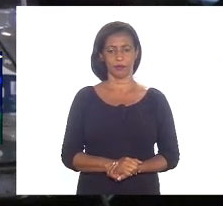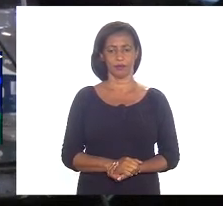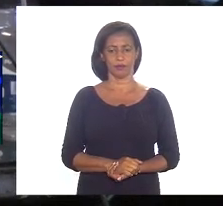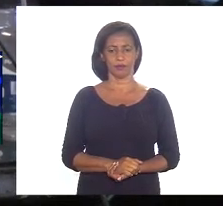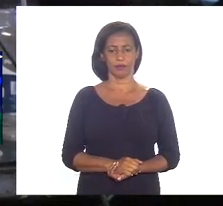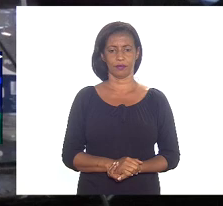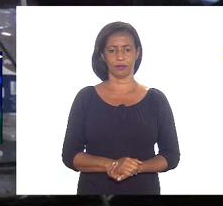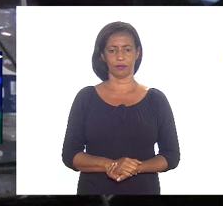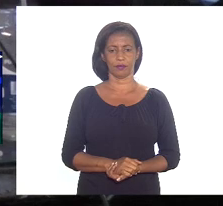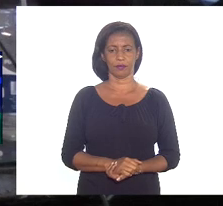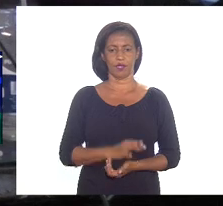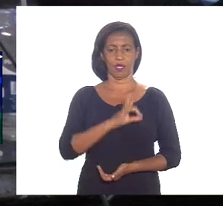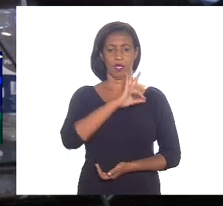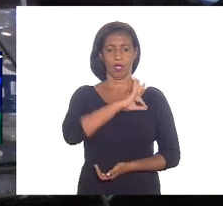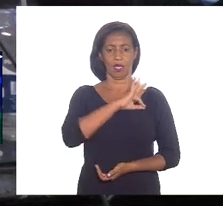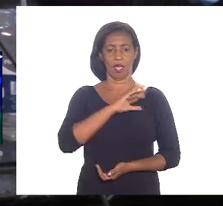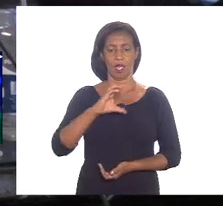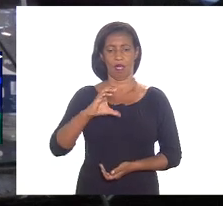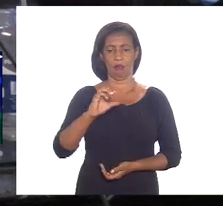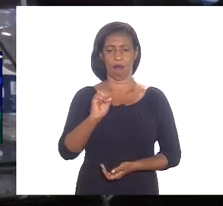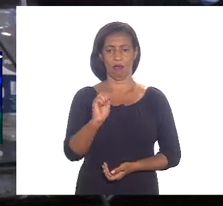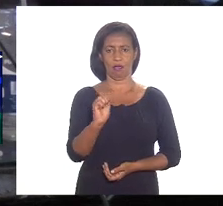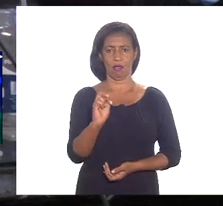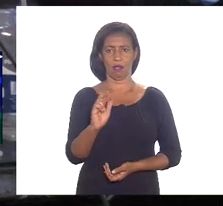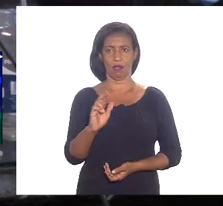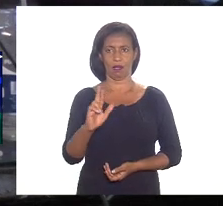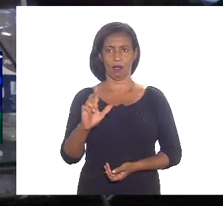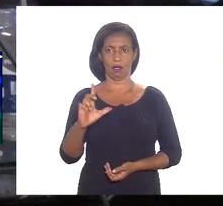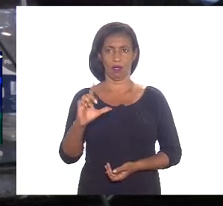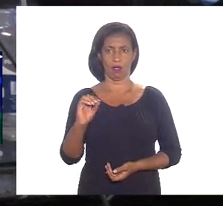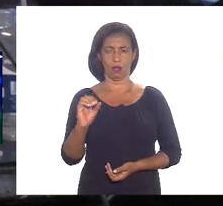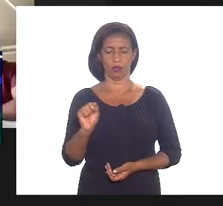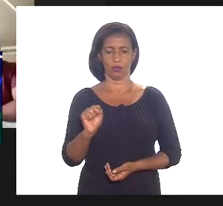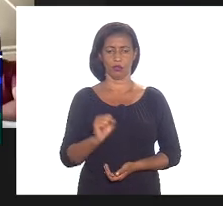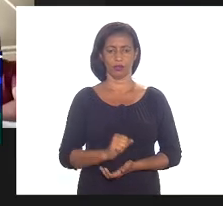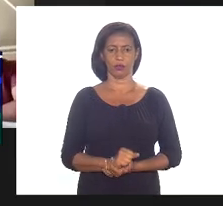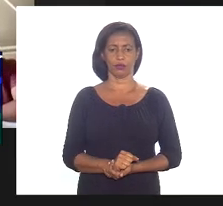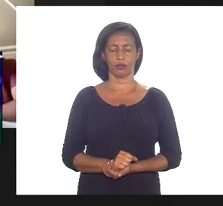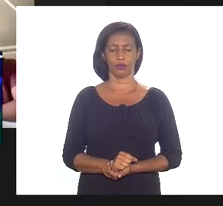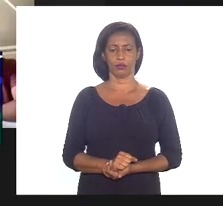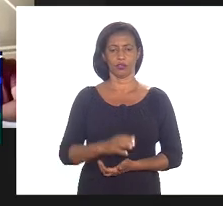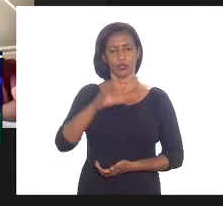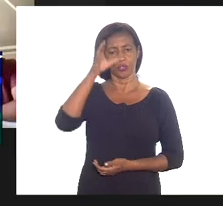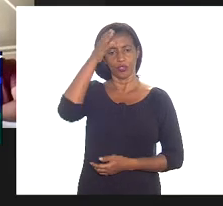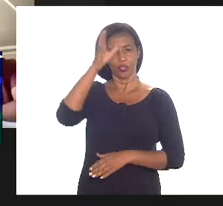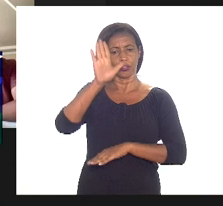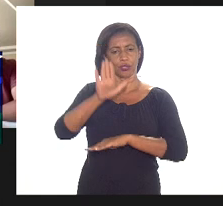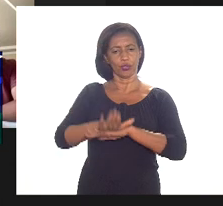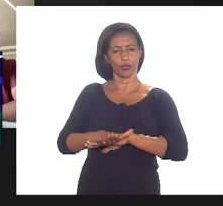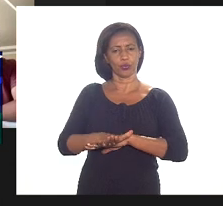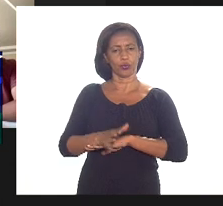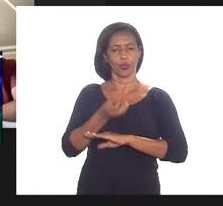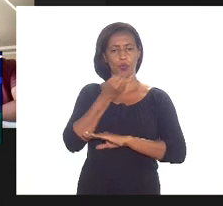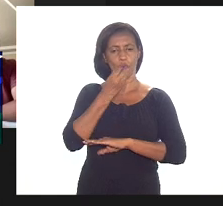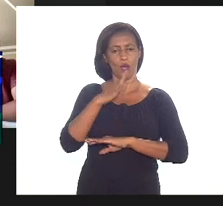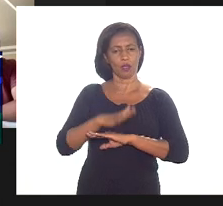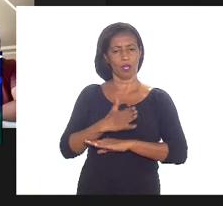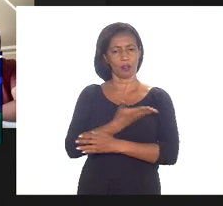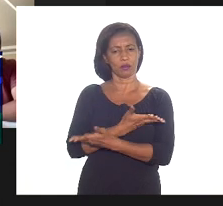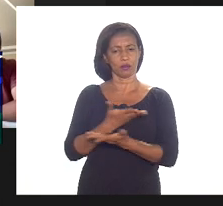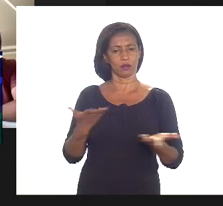Deputado delegado Carlos Augusto e viajou Boa tarde Boa tarde a todos EA todas